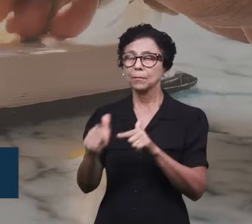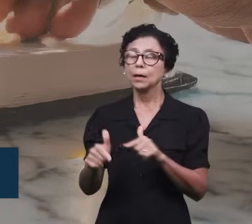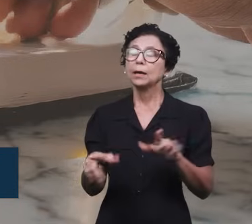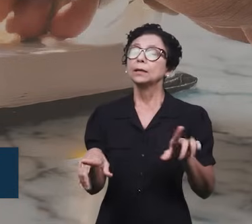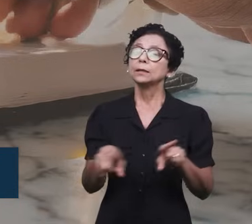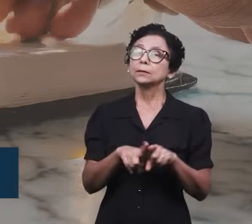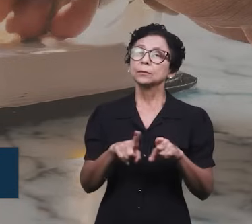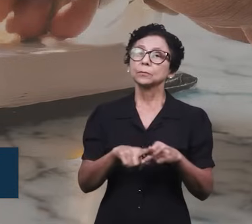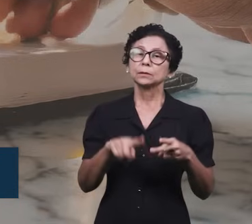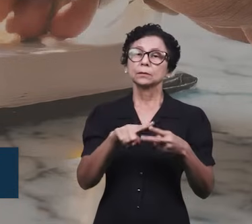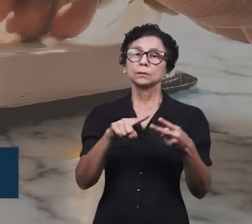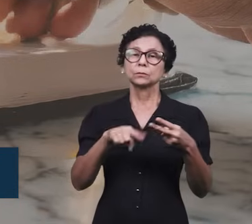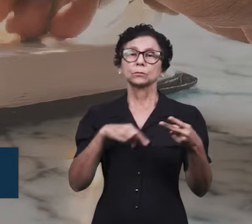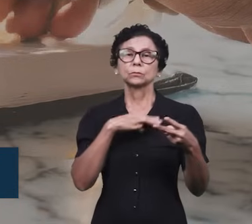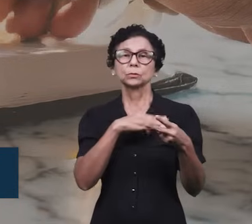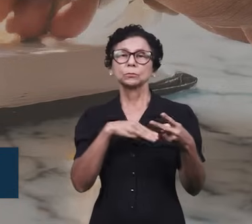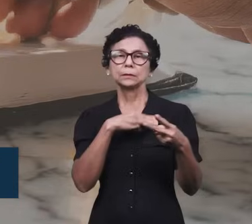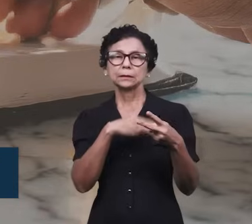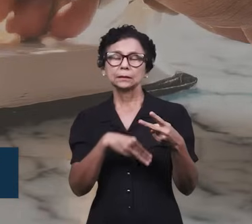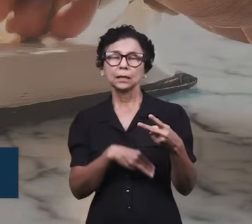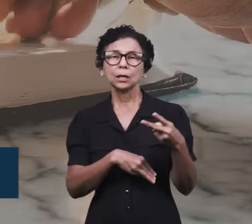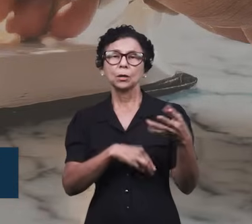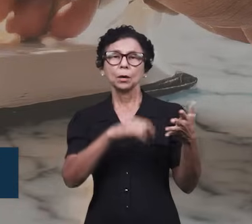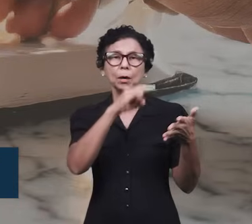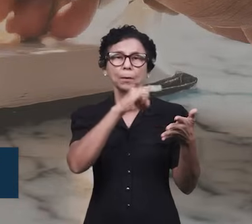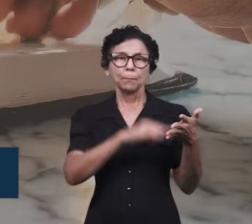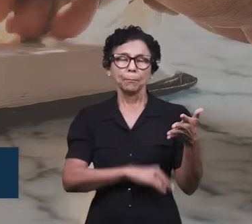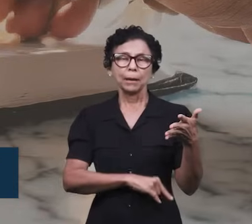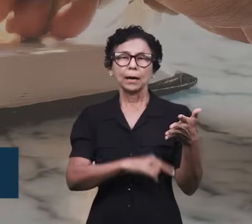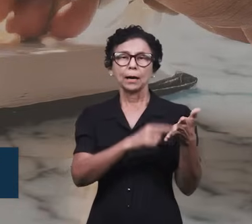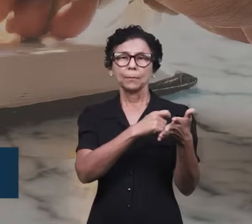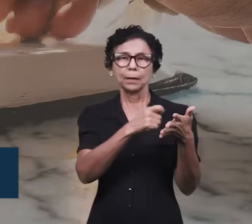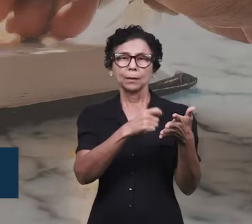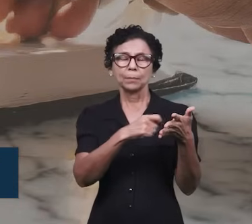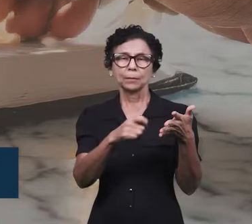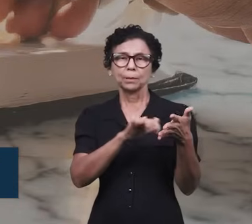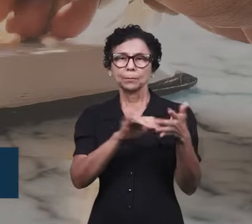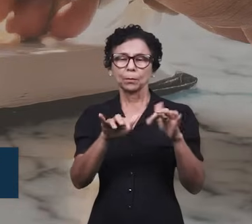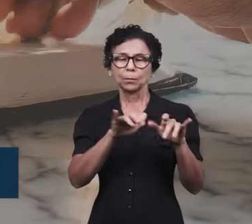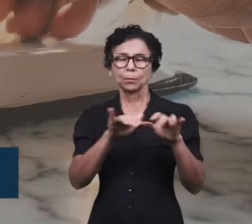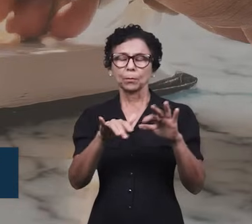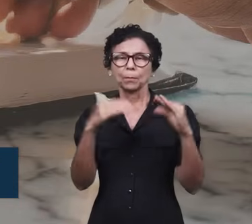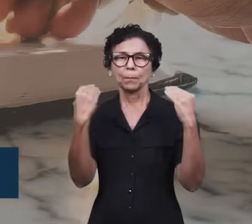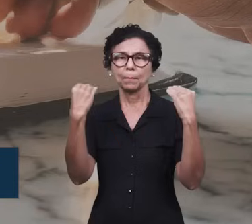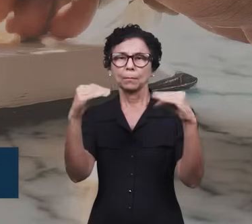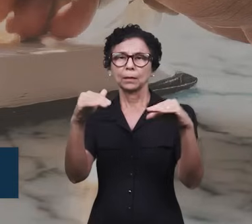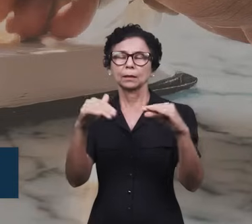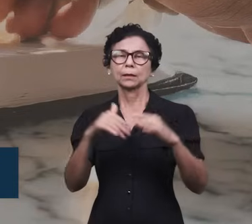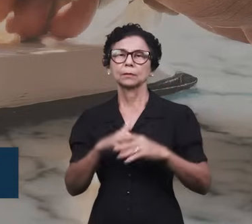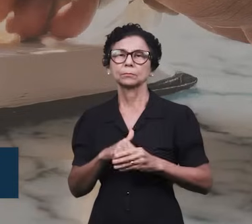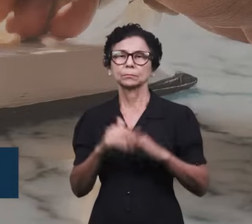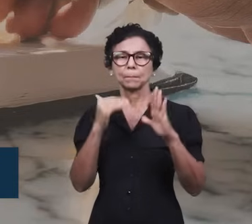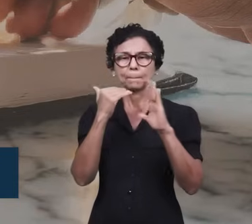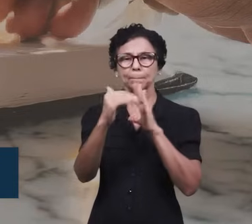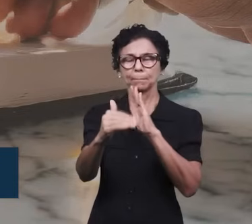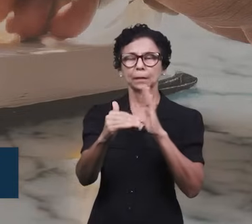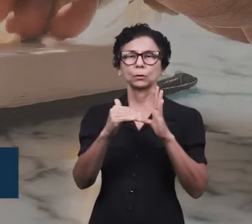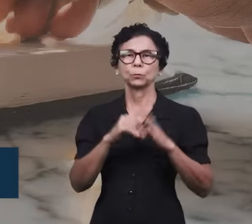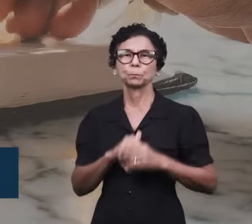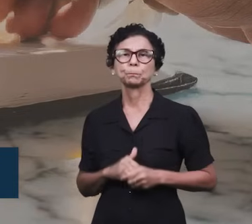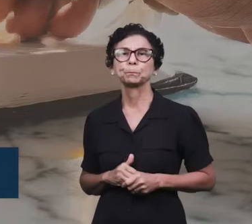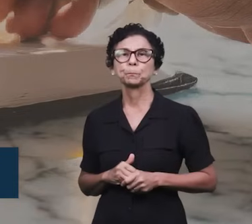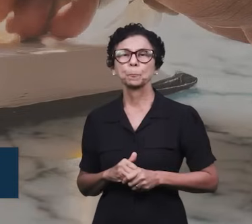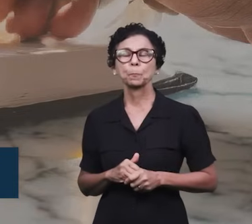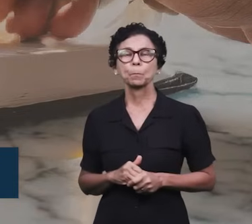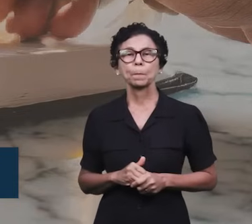estão todas as informações para que os irmãos leiam ali,